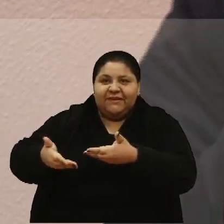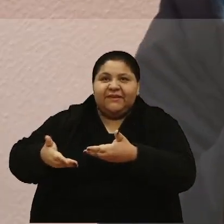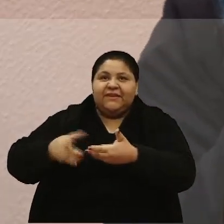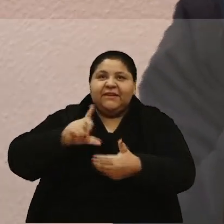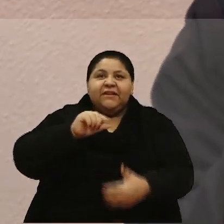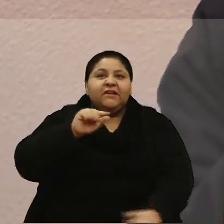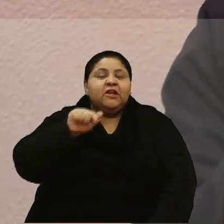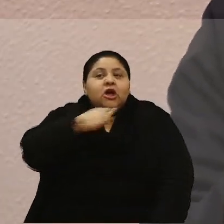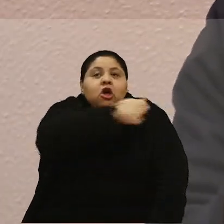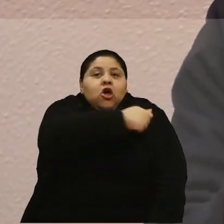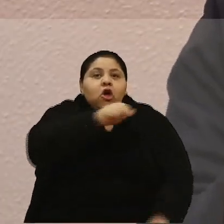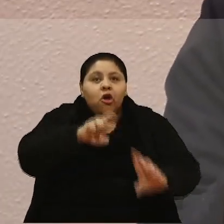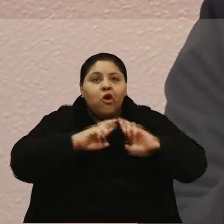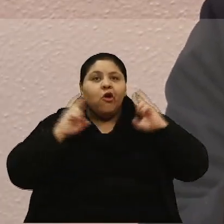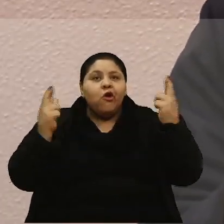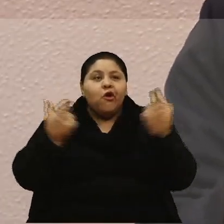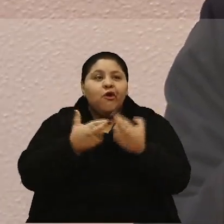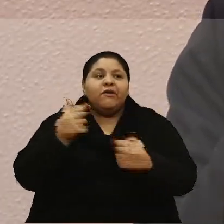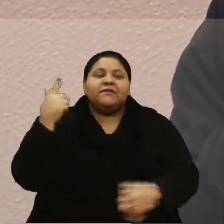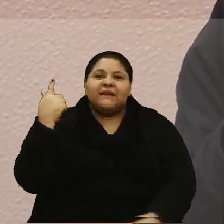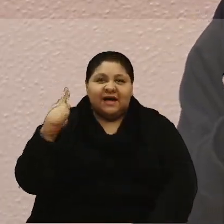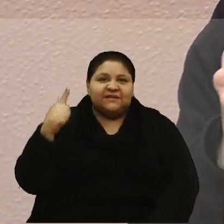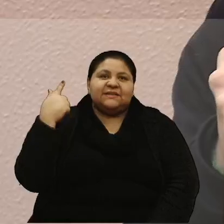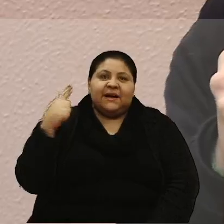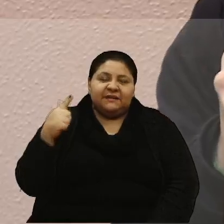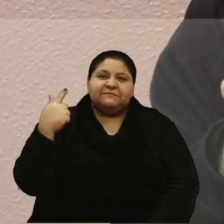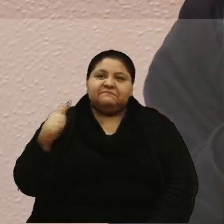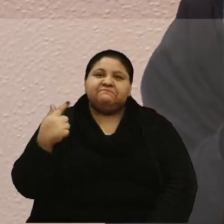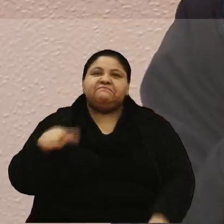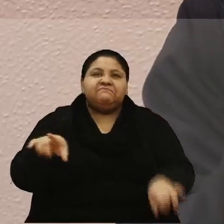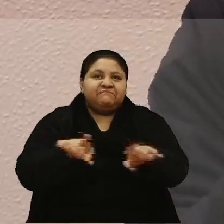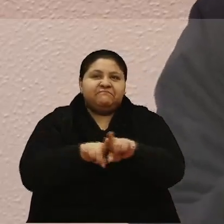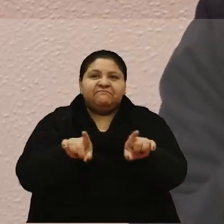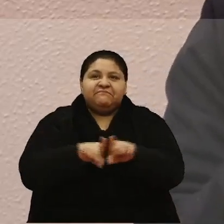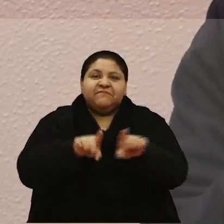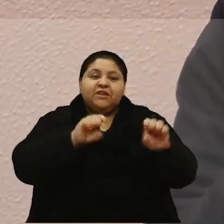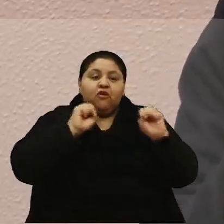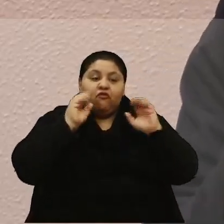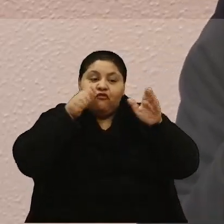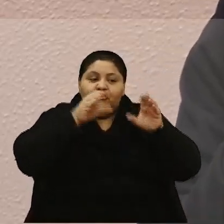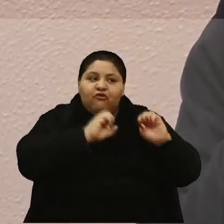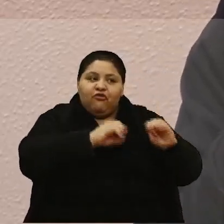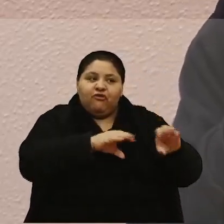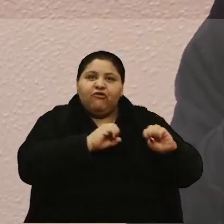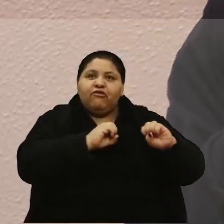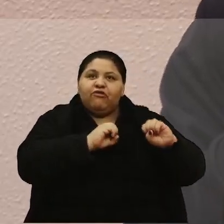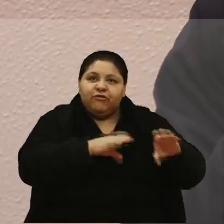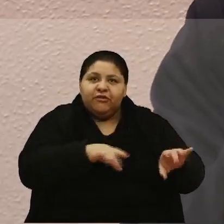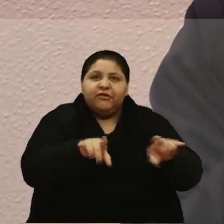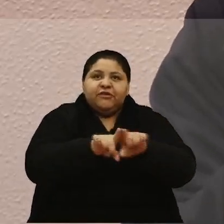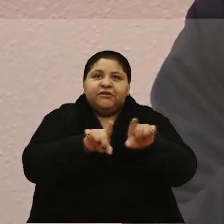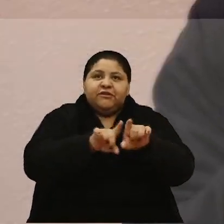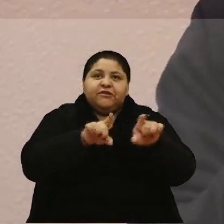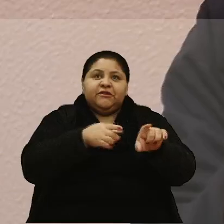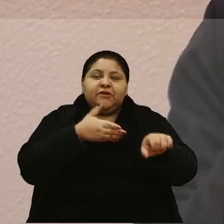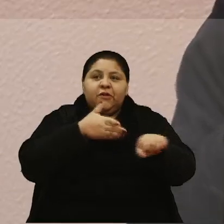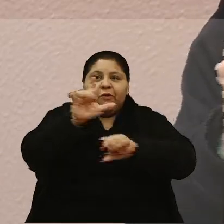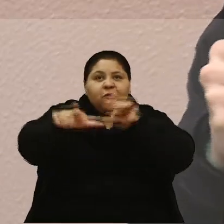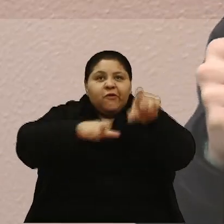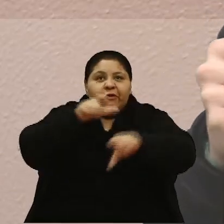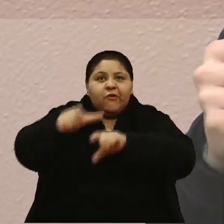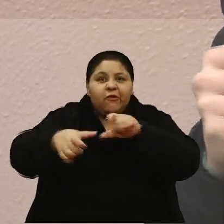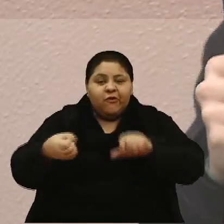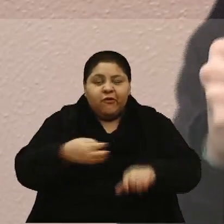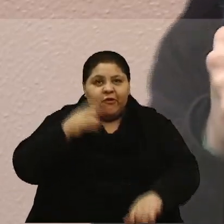mil estudantes reunidos em Goiânia para poder discutir o futuro do Brasil e o futuro da educação. E domingo teve eleição, então, da nova direção, onde